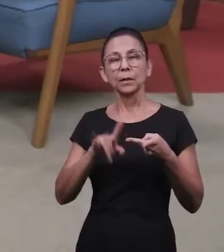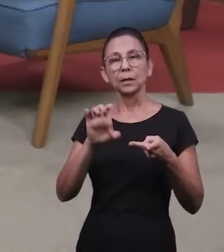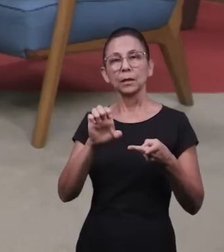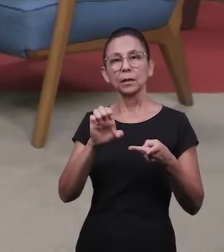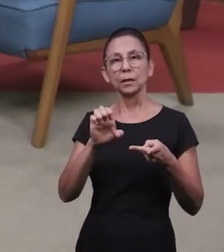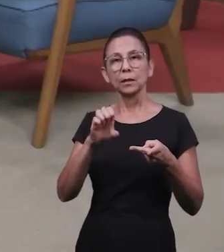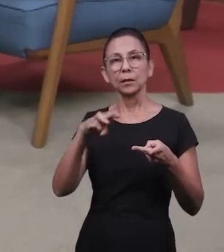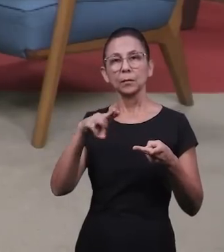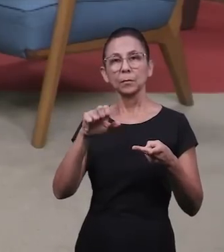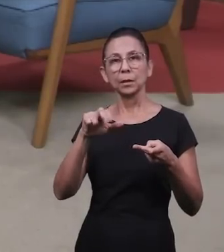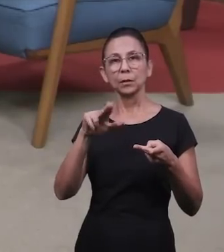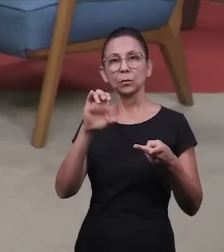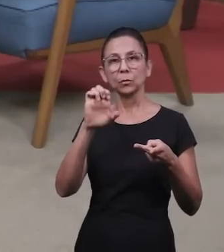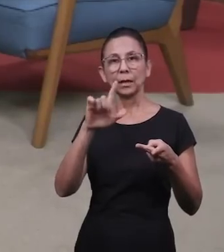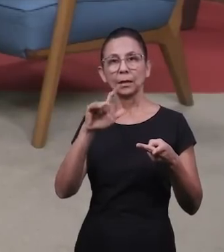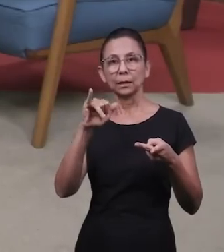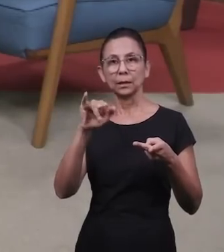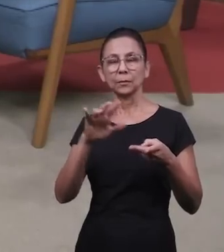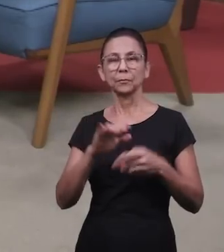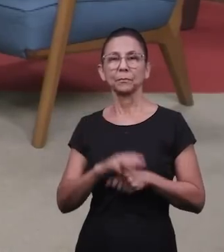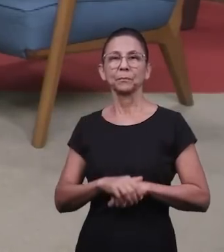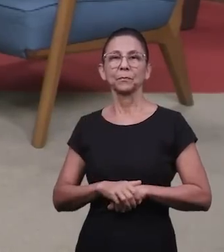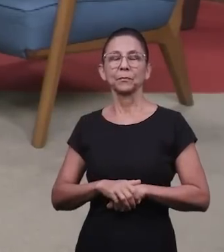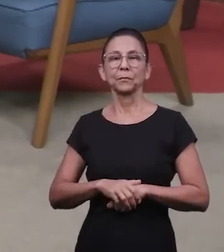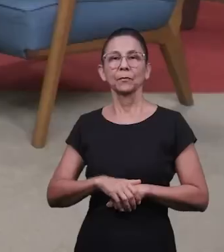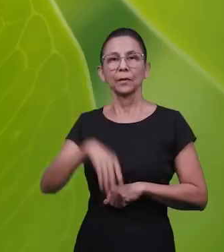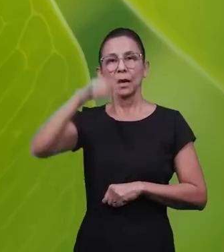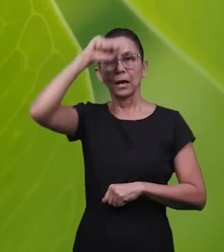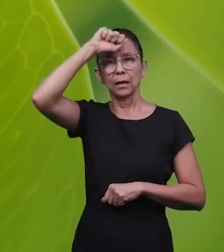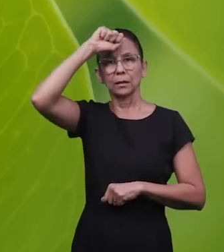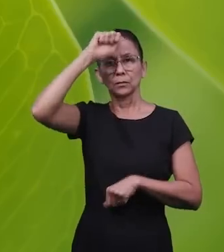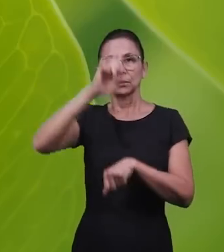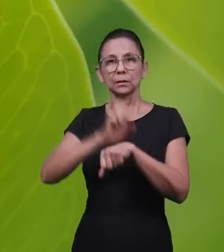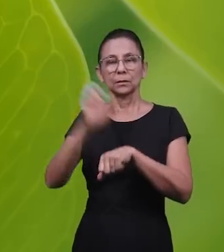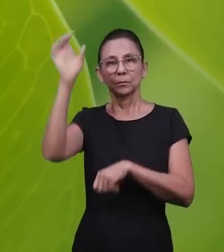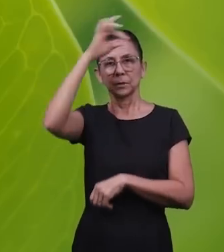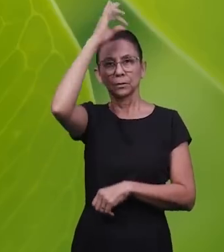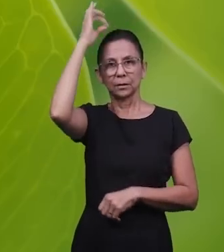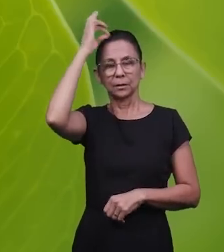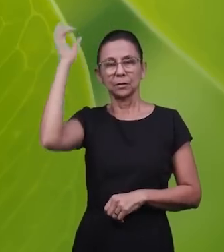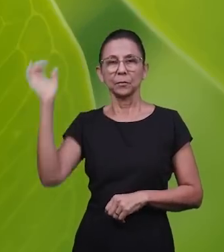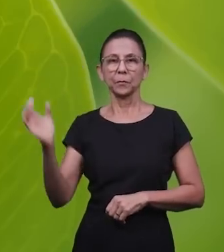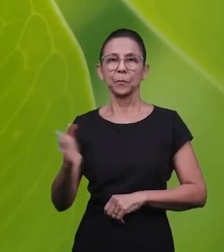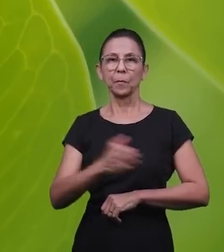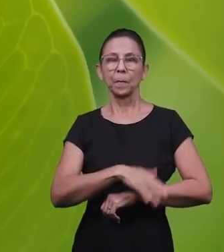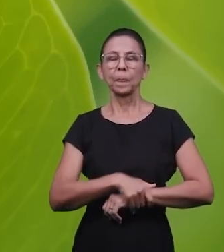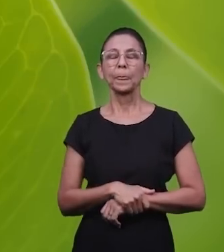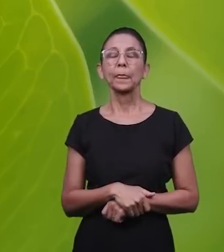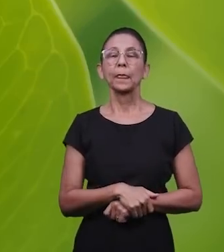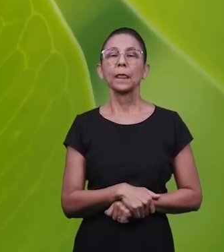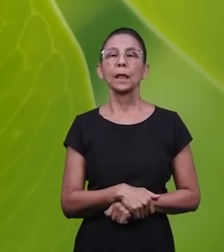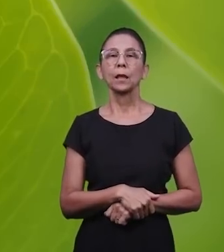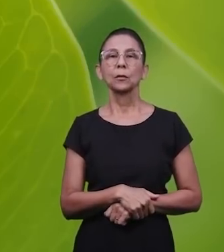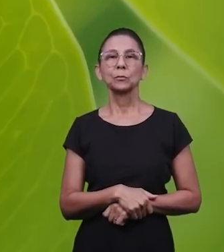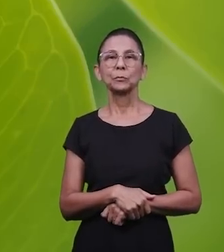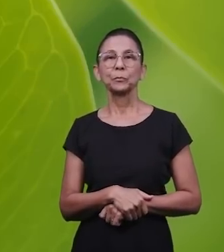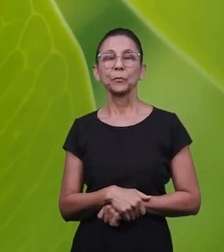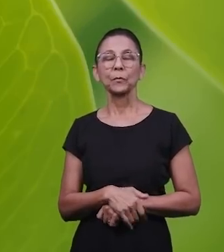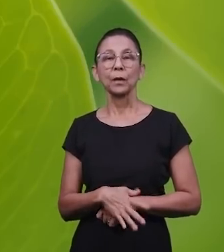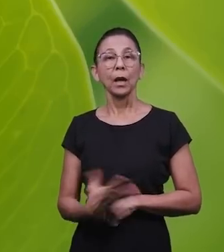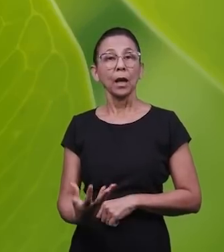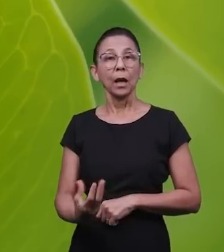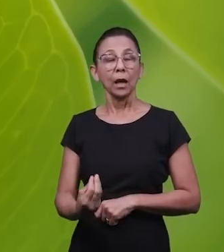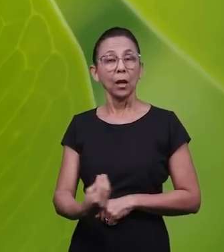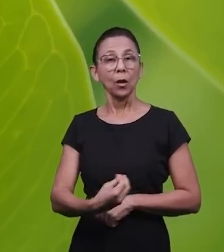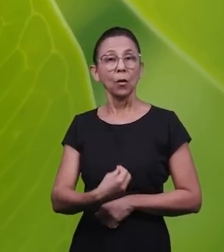Emanuele, a nossa irmã Emanuele, que é de Aracruz, no estado do Espírito Santo. Vamos assistir. Meus irmãos, a paz do Senhor Jesus. Meu nome é Luiz Barria. Eu